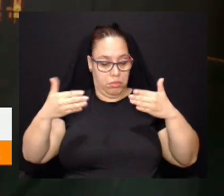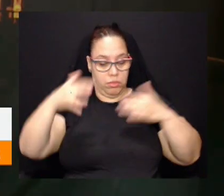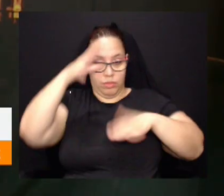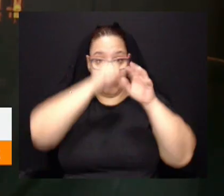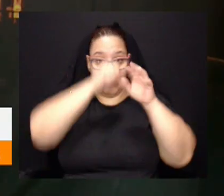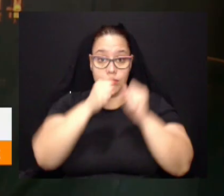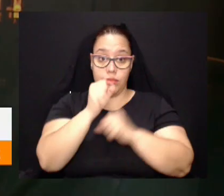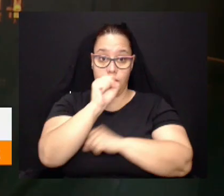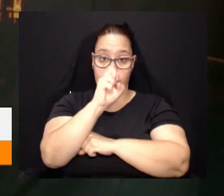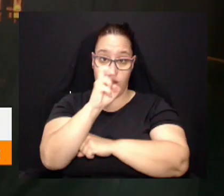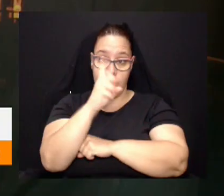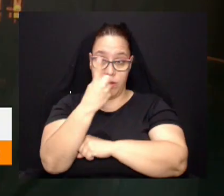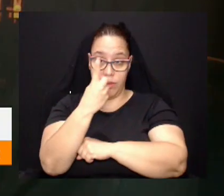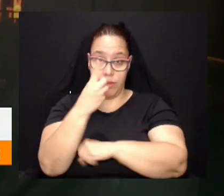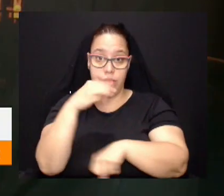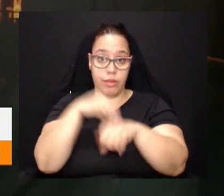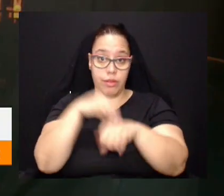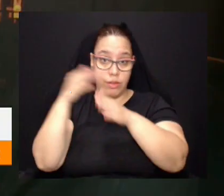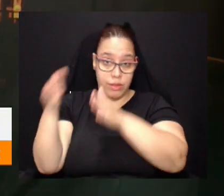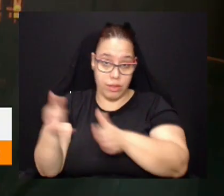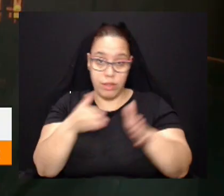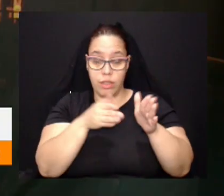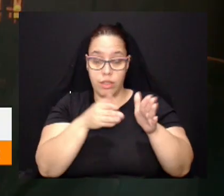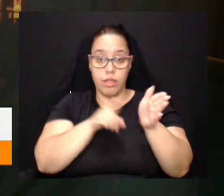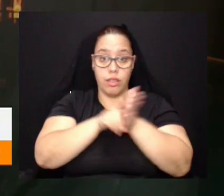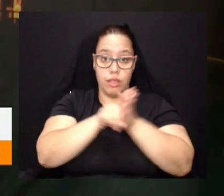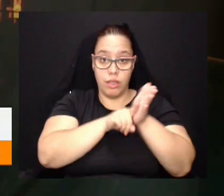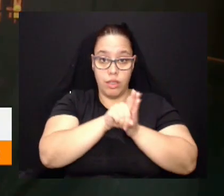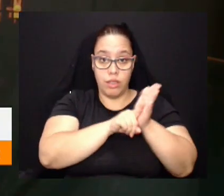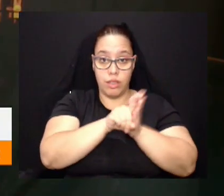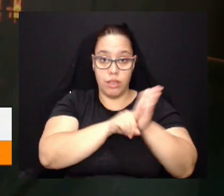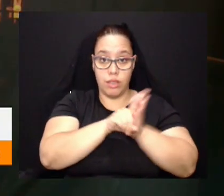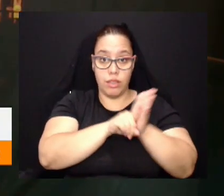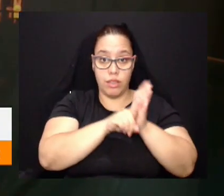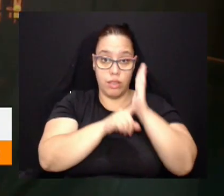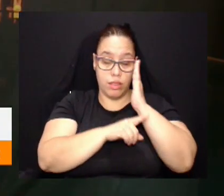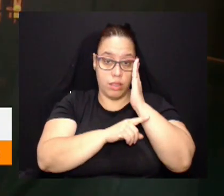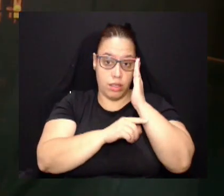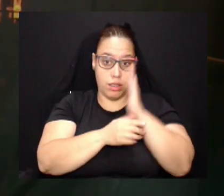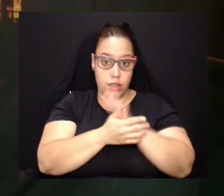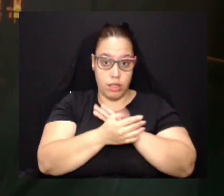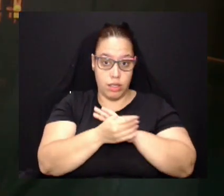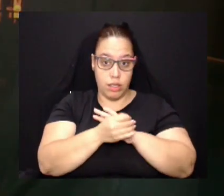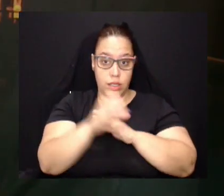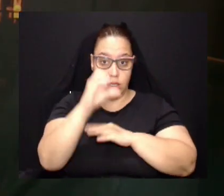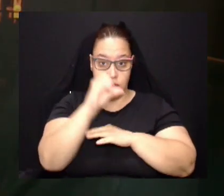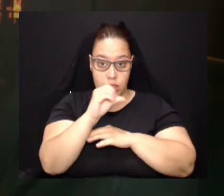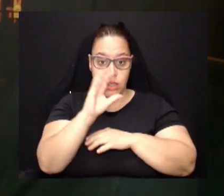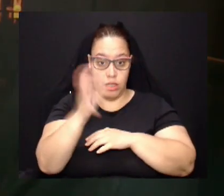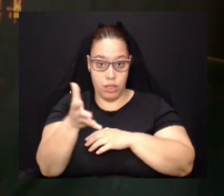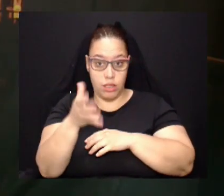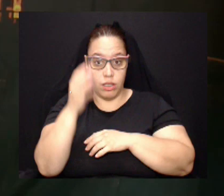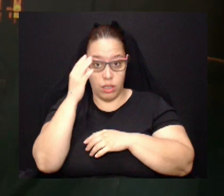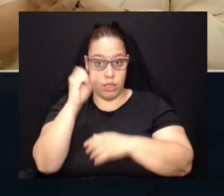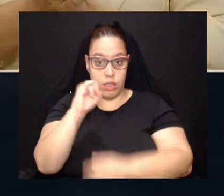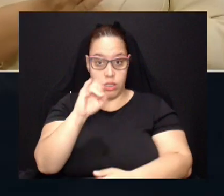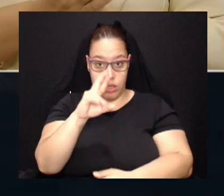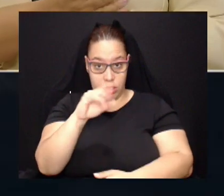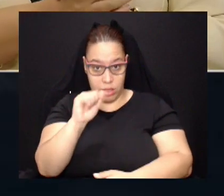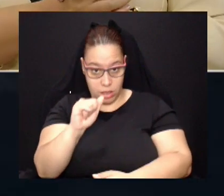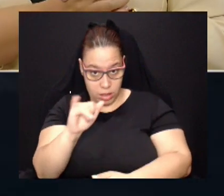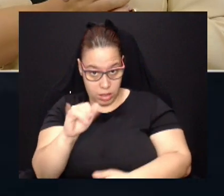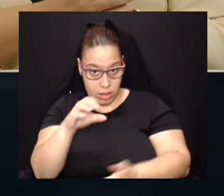então vamos lá, produção, vamos colocar as perguntinhas na tela, né, a gente encerra 9 horas, daqui a pouquinho a Íria chega direto da Central